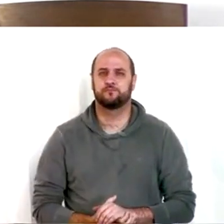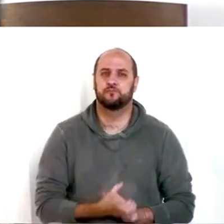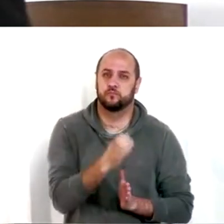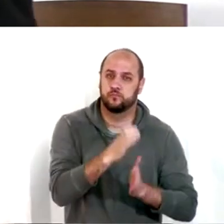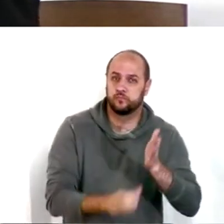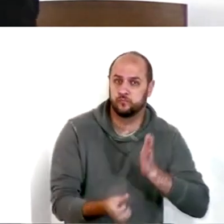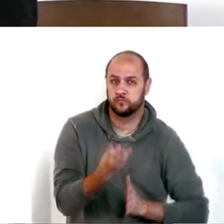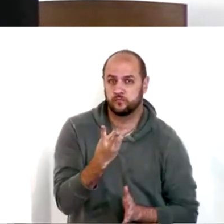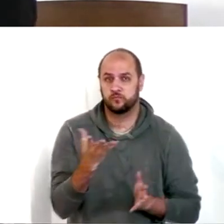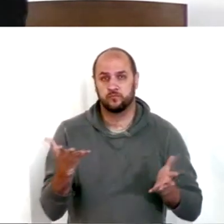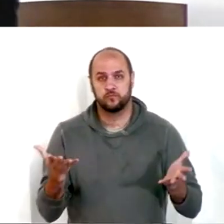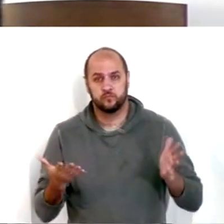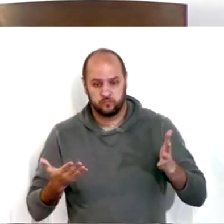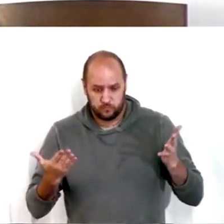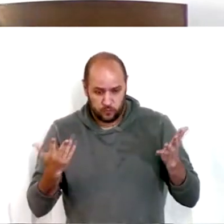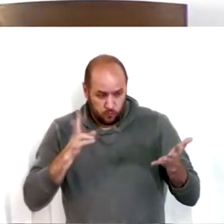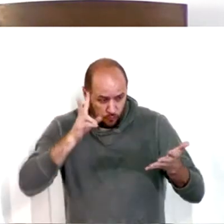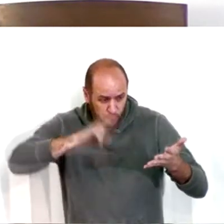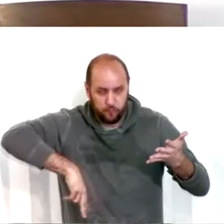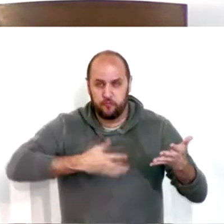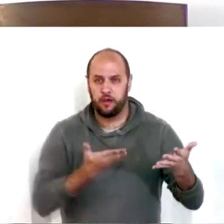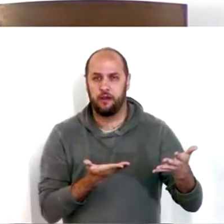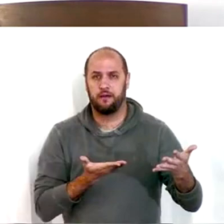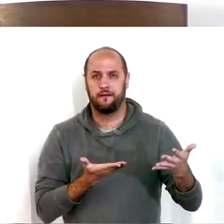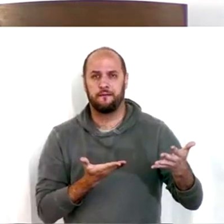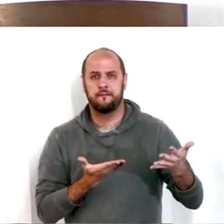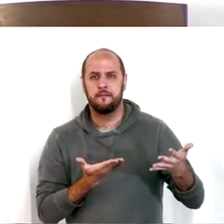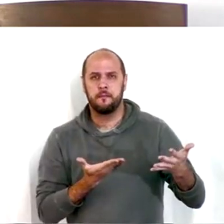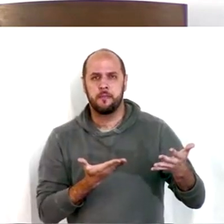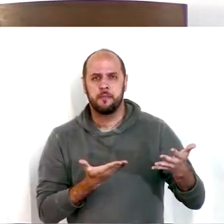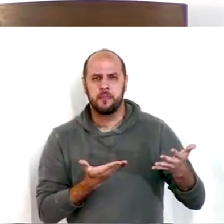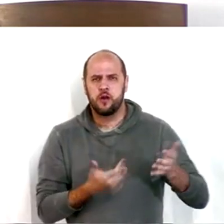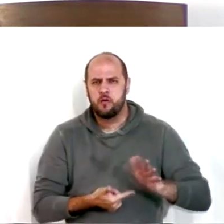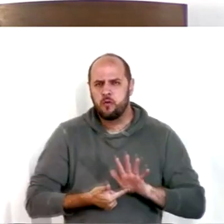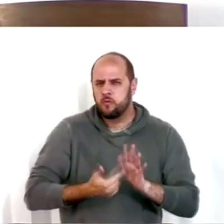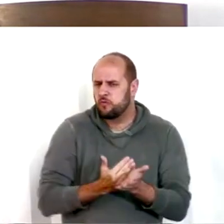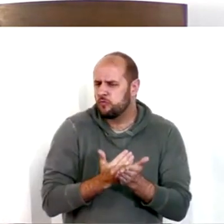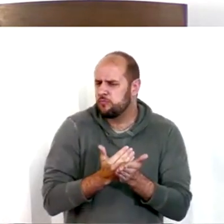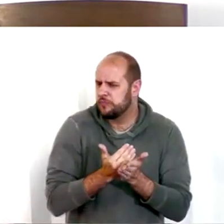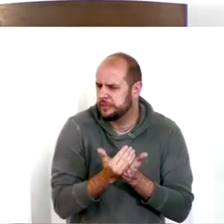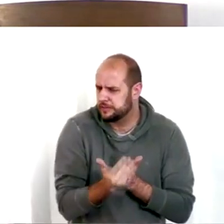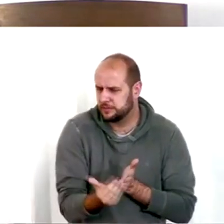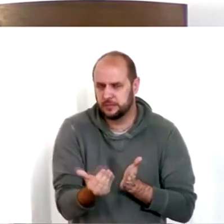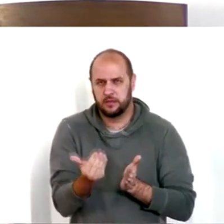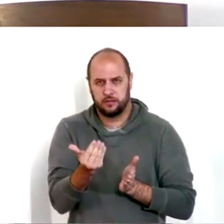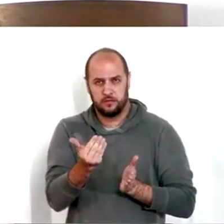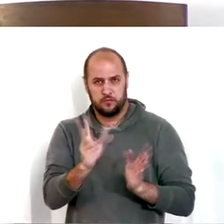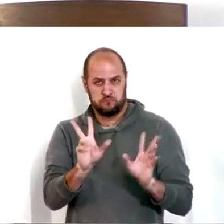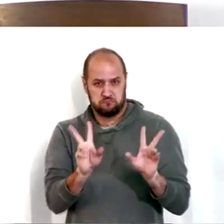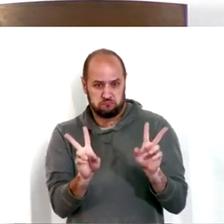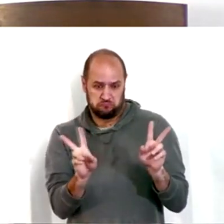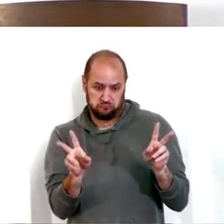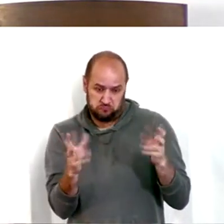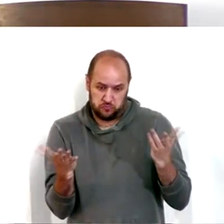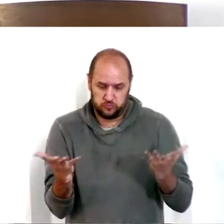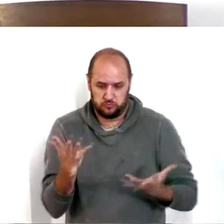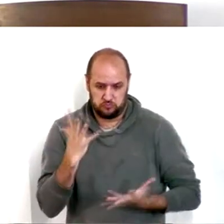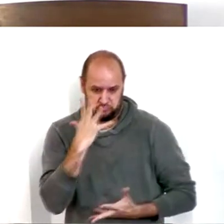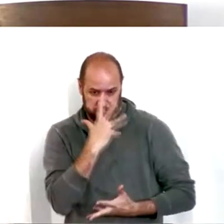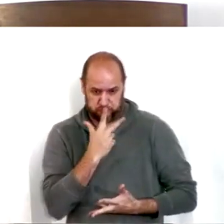capítulo 3 então está diante de nós e ele nos introduz a uma cena romântica,